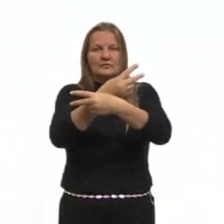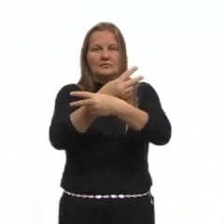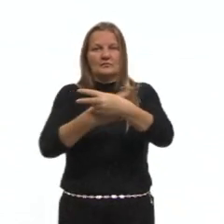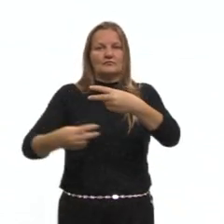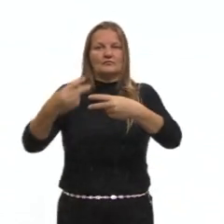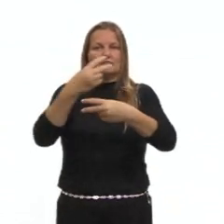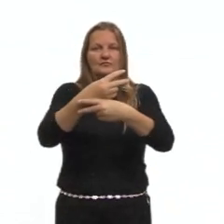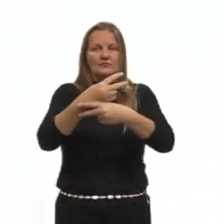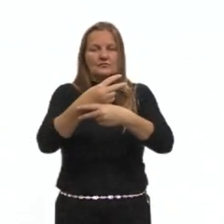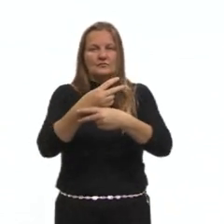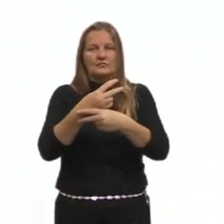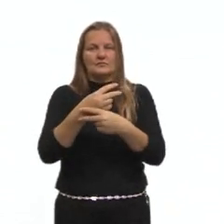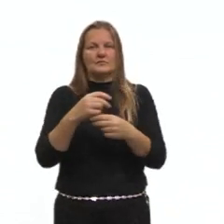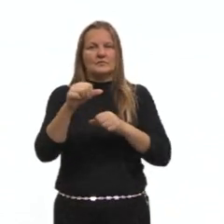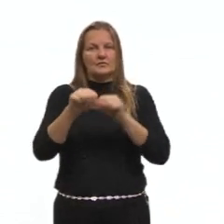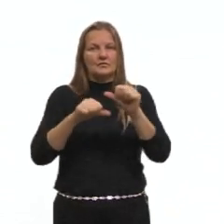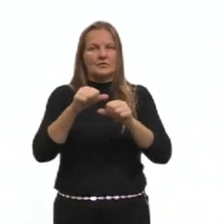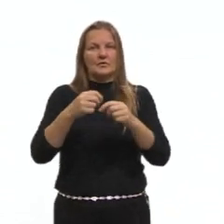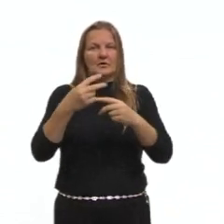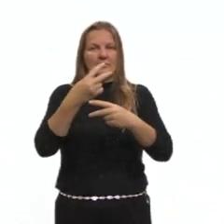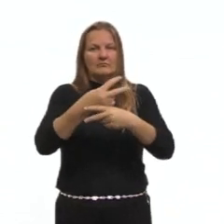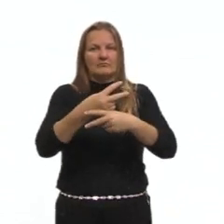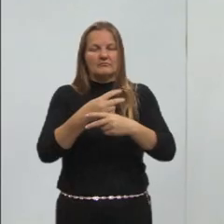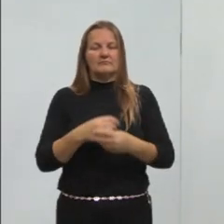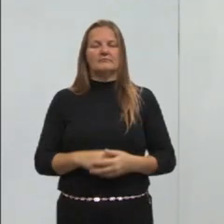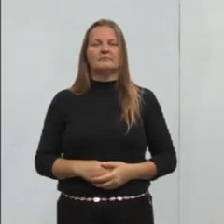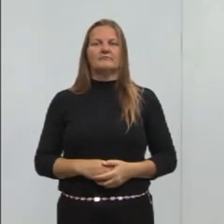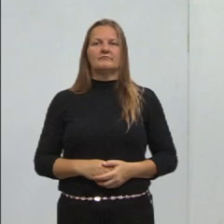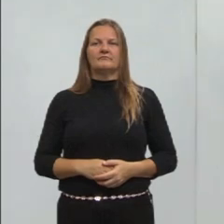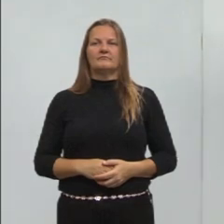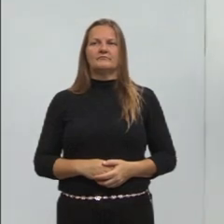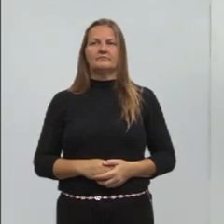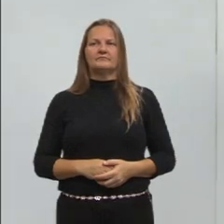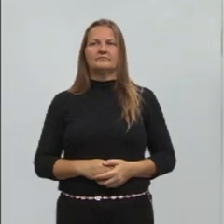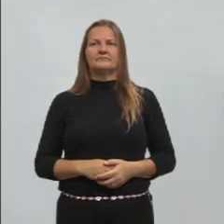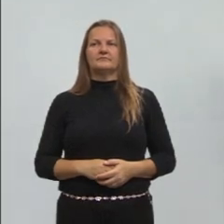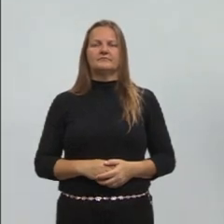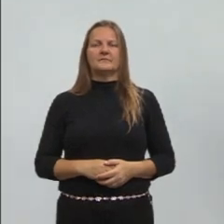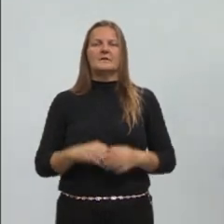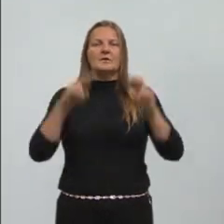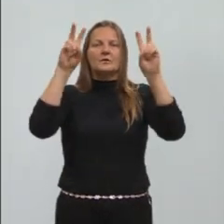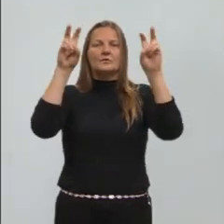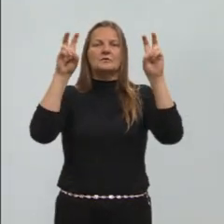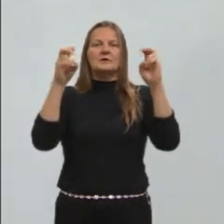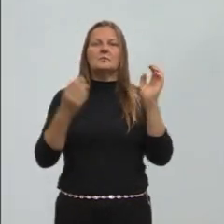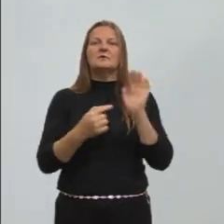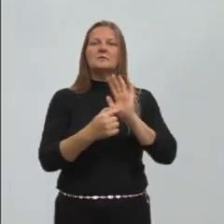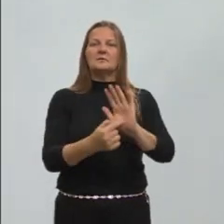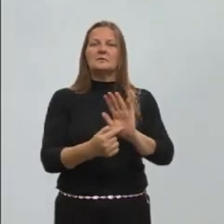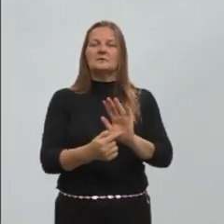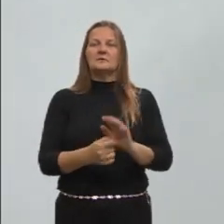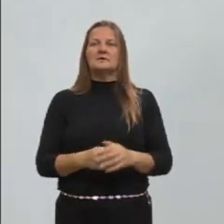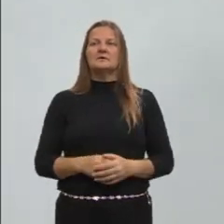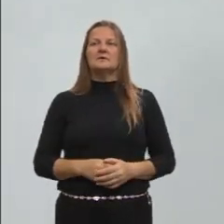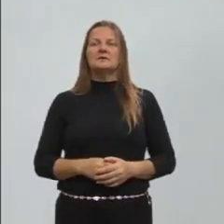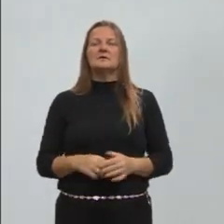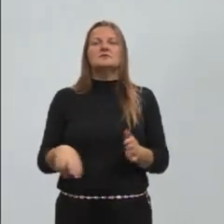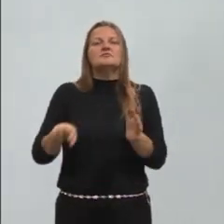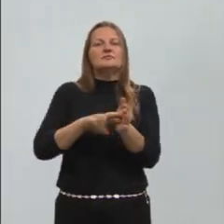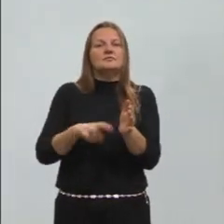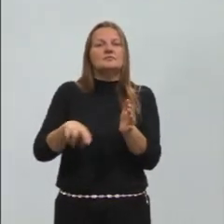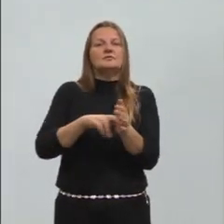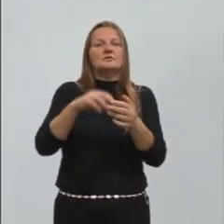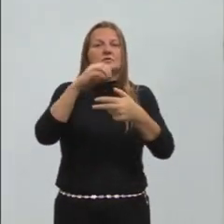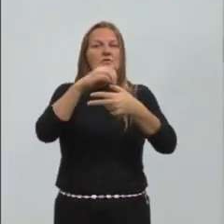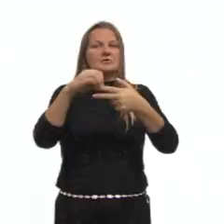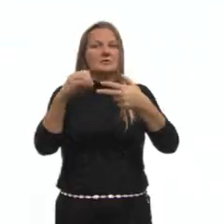problemas exatamente então esses temas que nós estamos trazendo eles são temas recorrente no